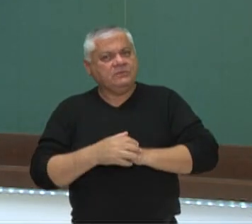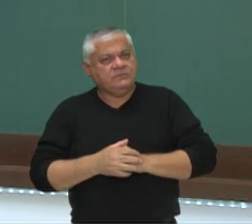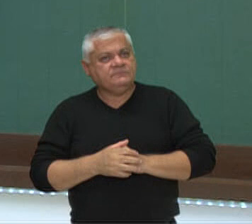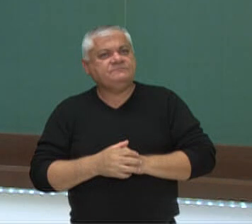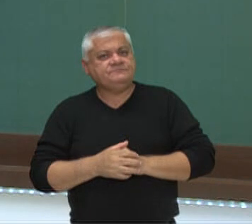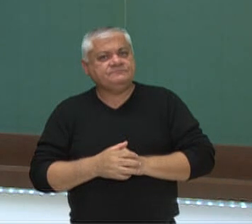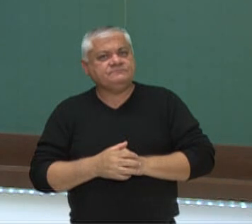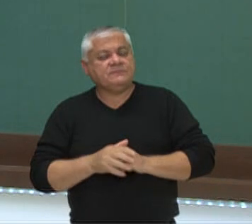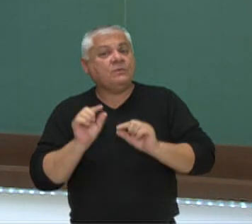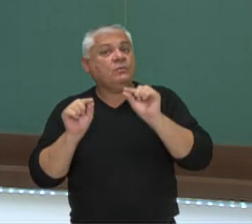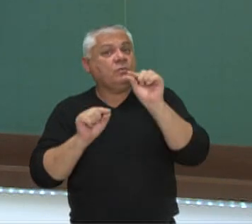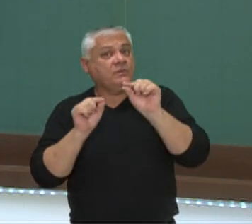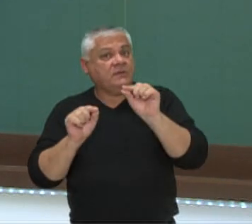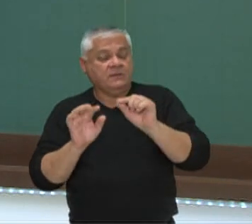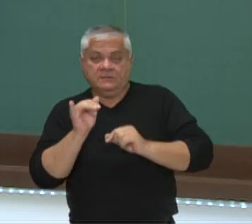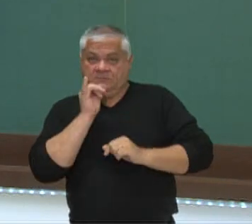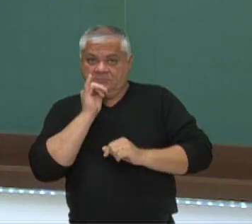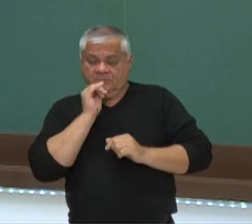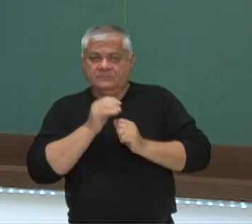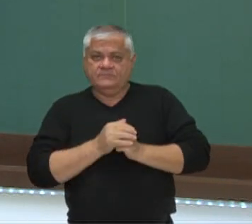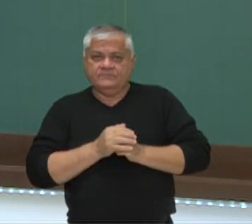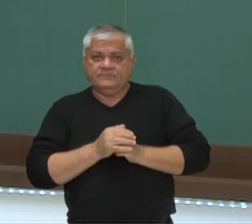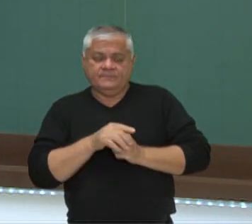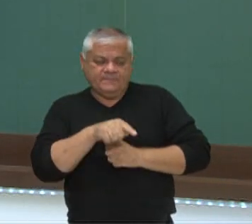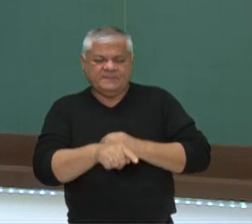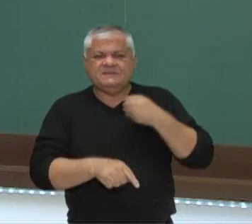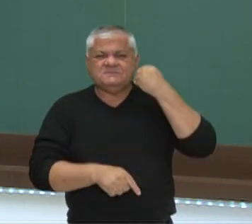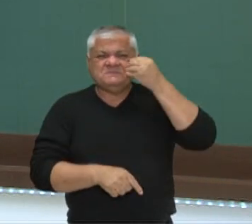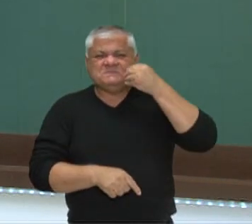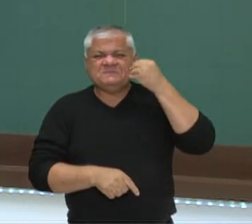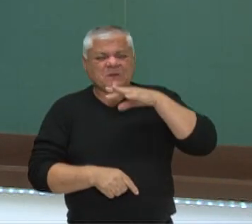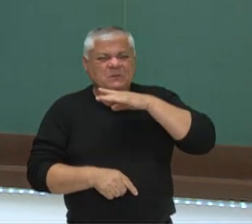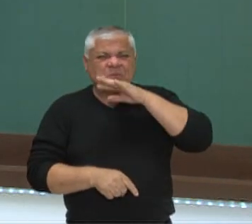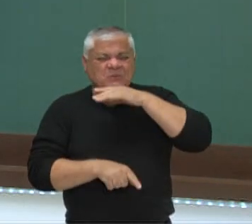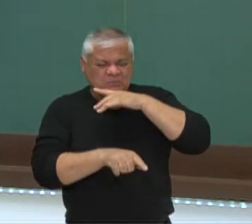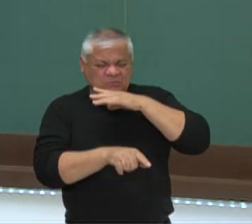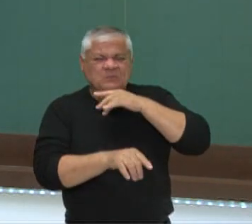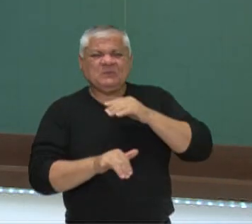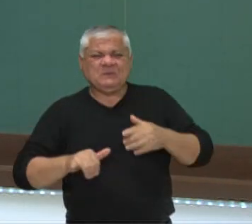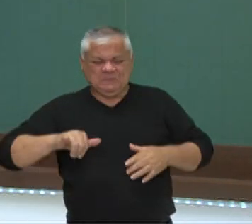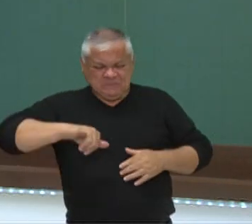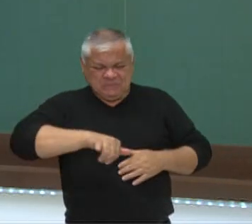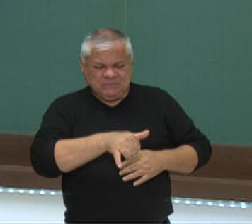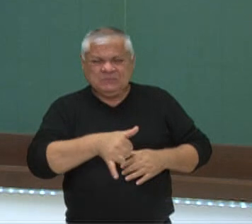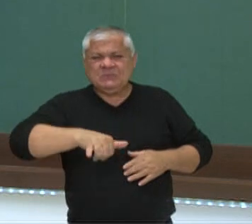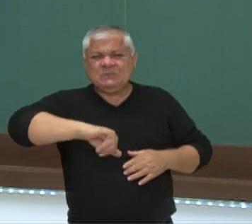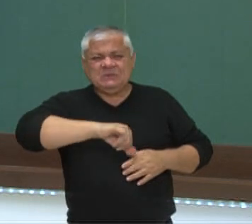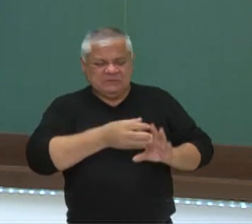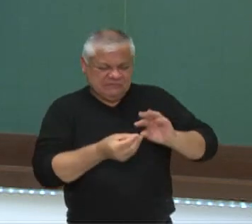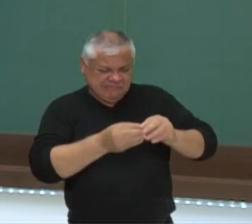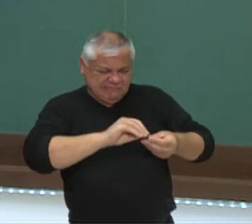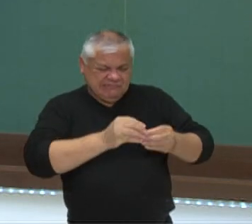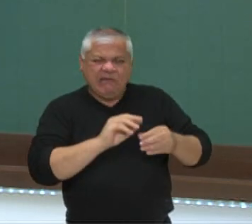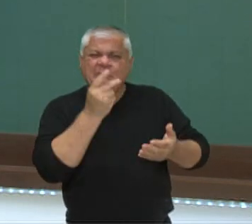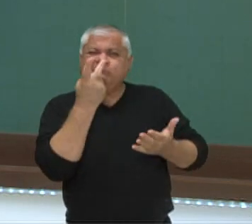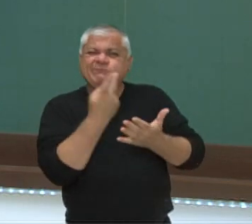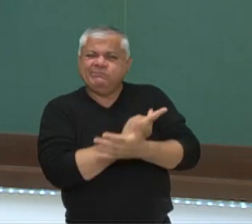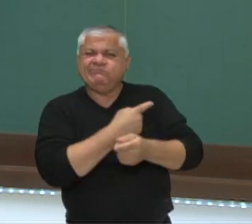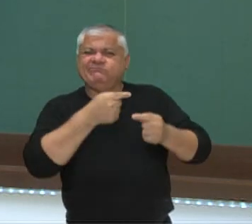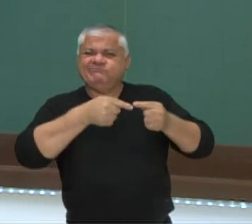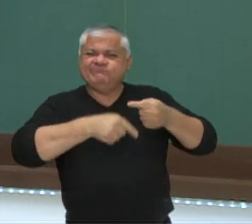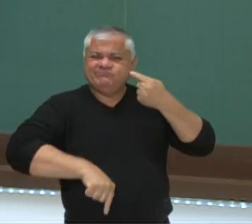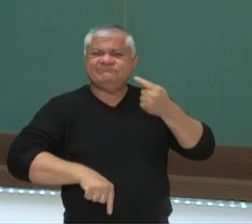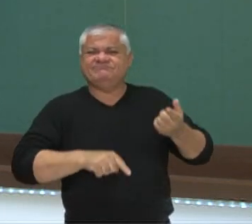perceber que de algo, uma experiência ruim que ele teve ali com o seu brinquedo, que ele montou e não